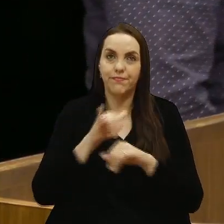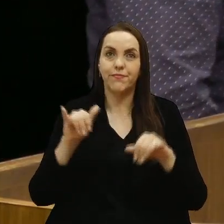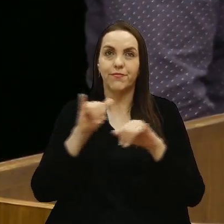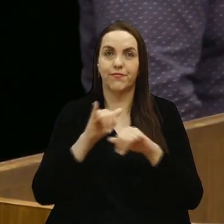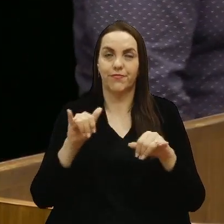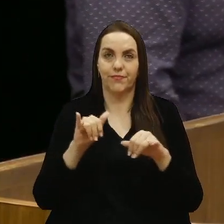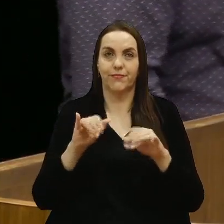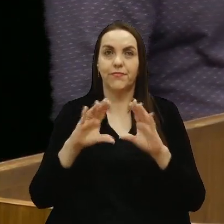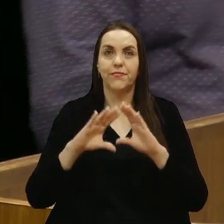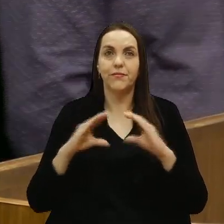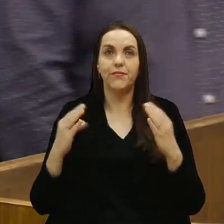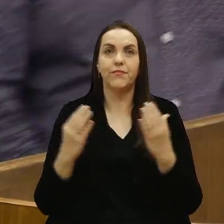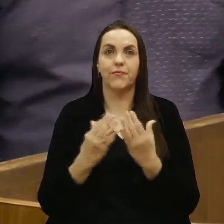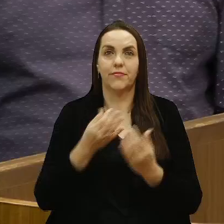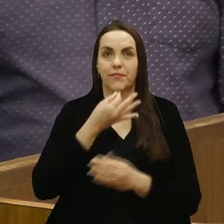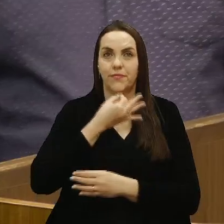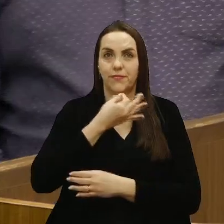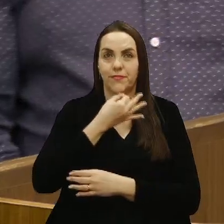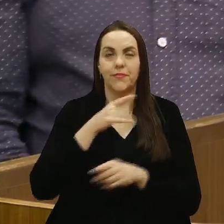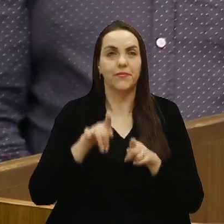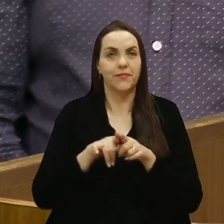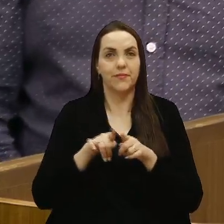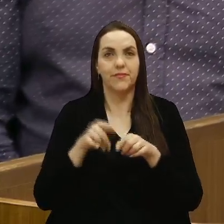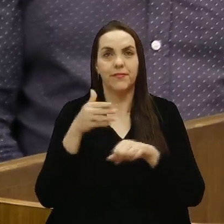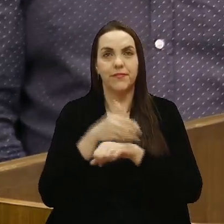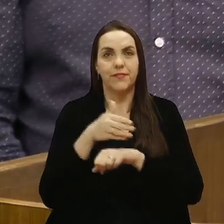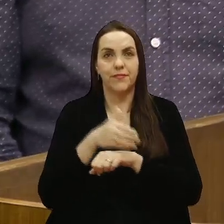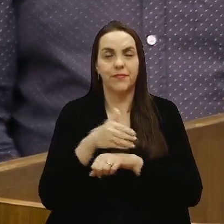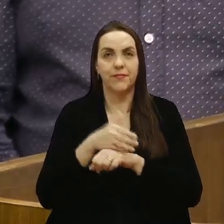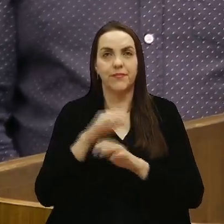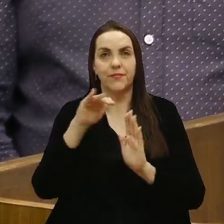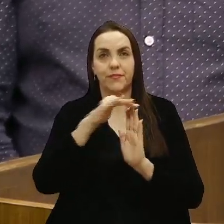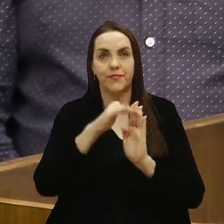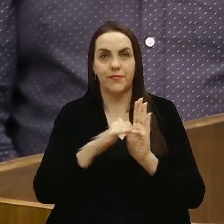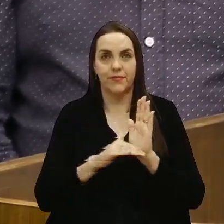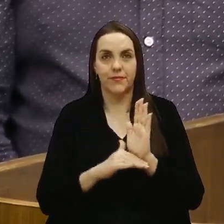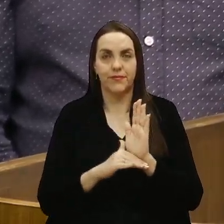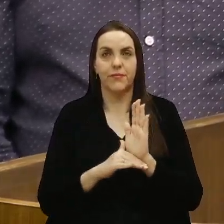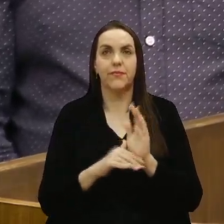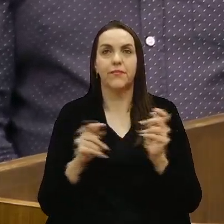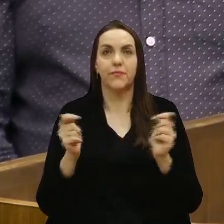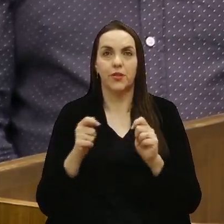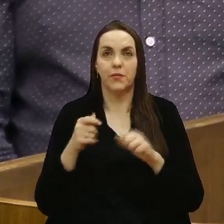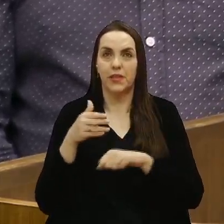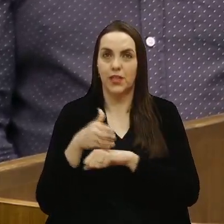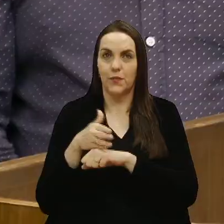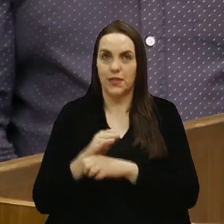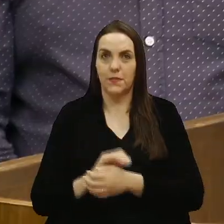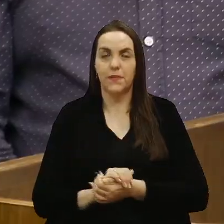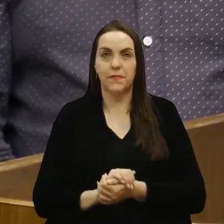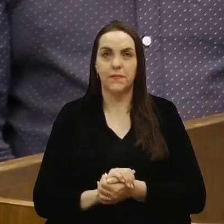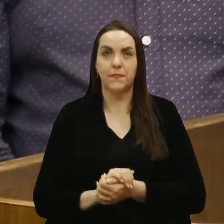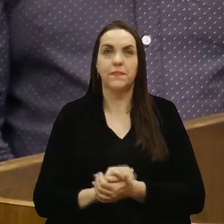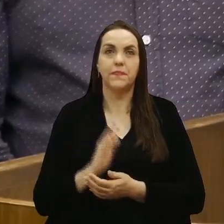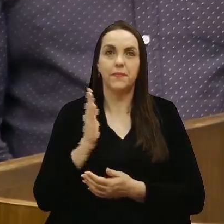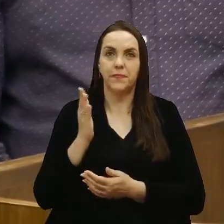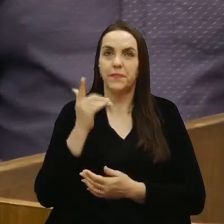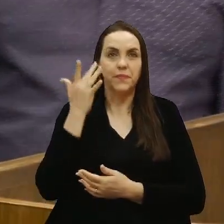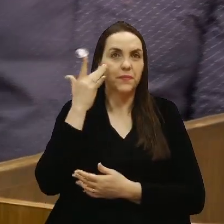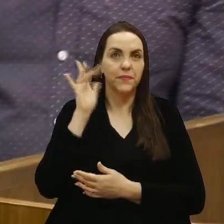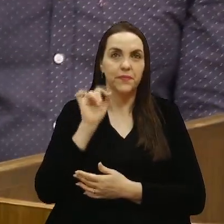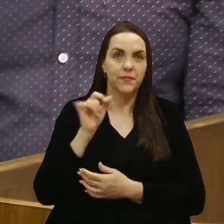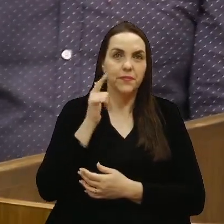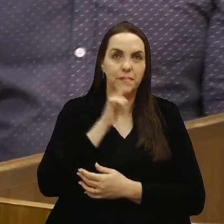para que a comunidade caxiense também tenha acesso a essa programação e possa participar. Eu não sei se a gente consegue colocar no